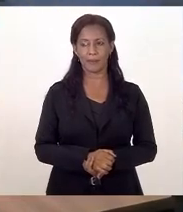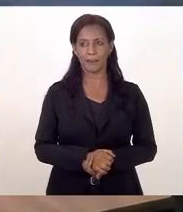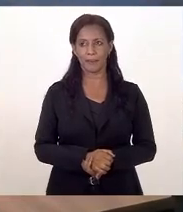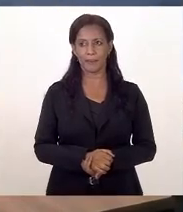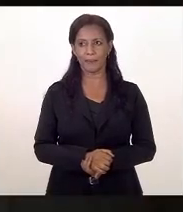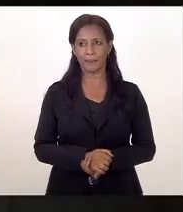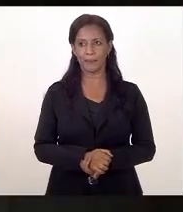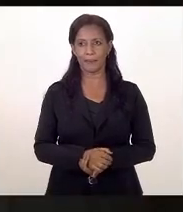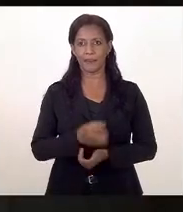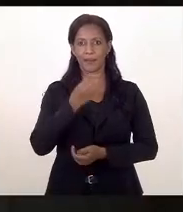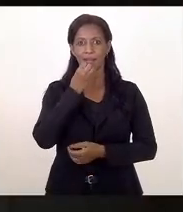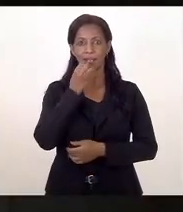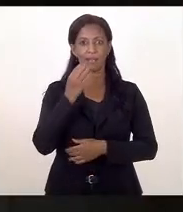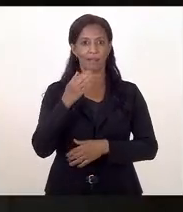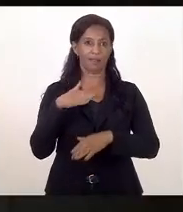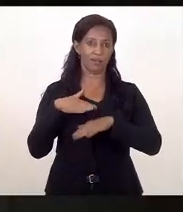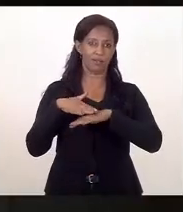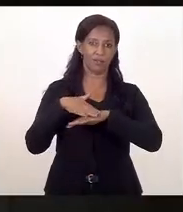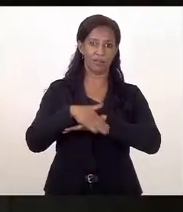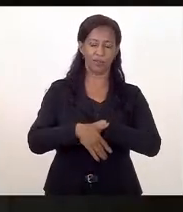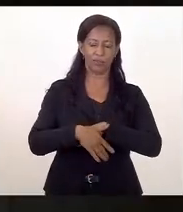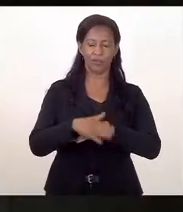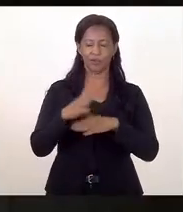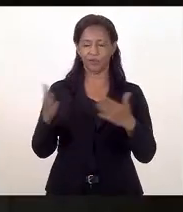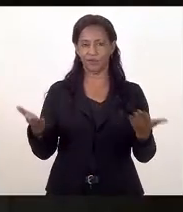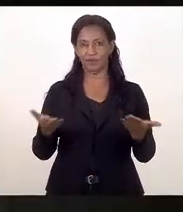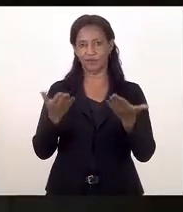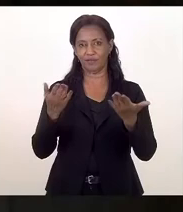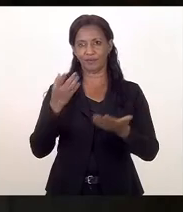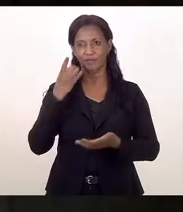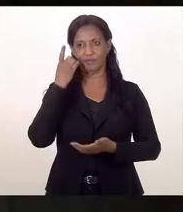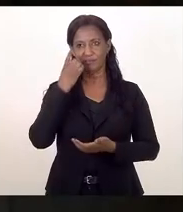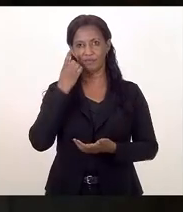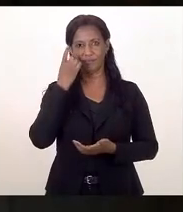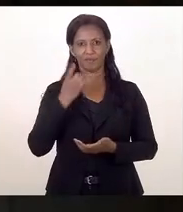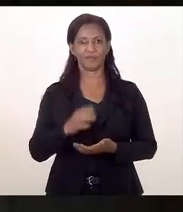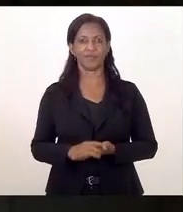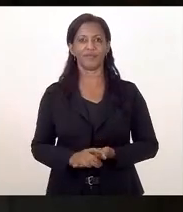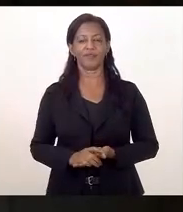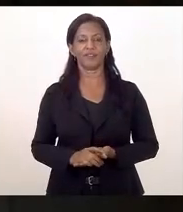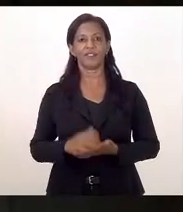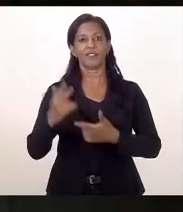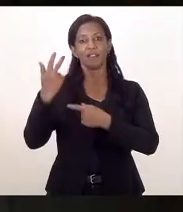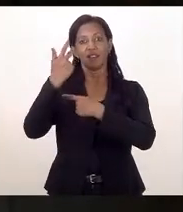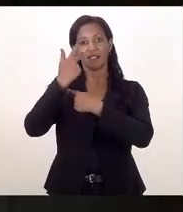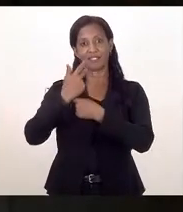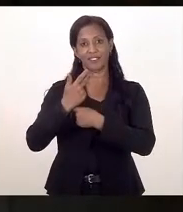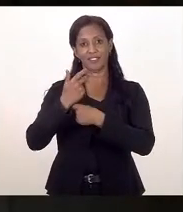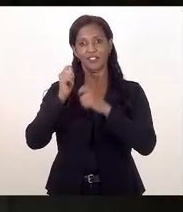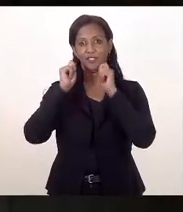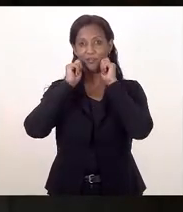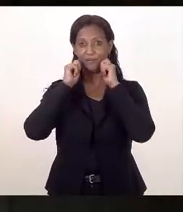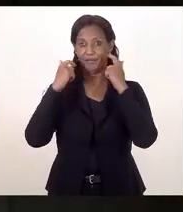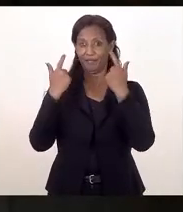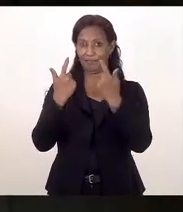Boa noite, deputados e deputados, boa noite a todos que me assistem da TV Alerja.